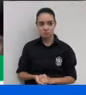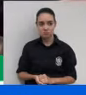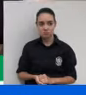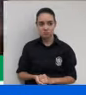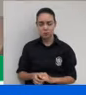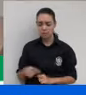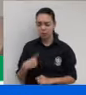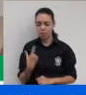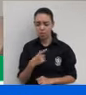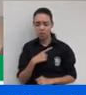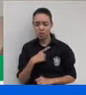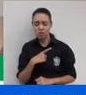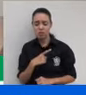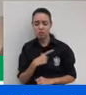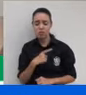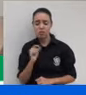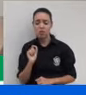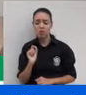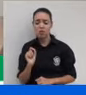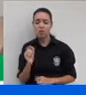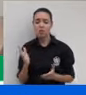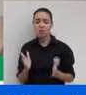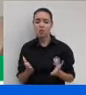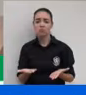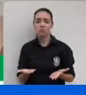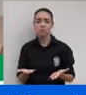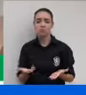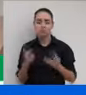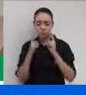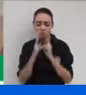temos hoje eu olho